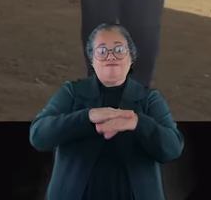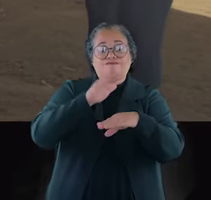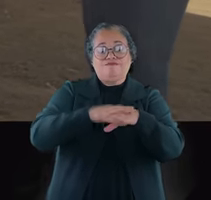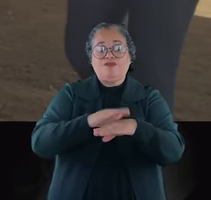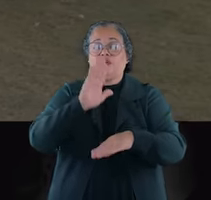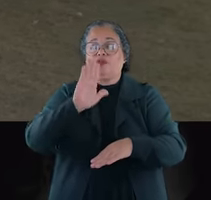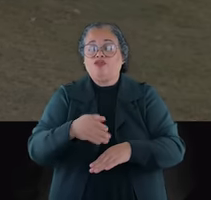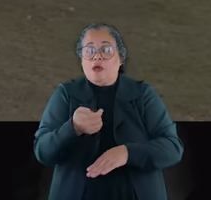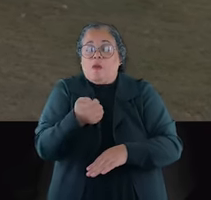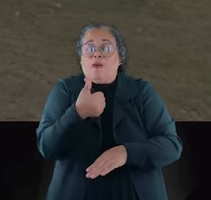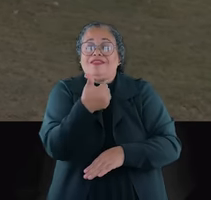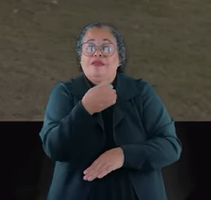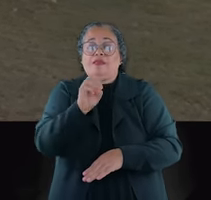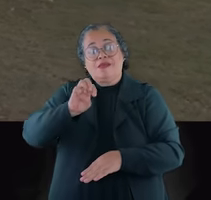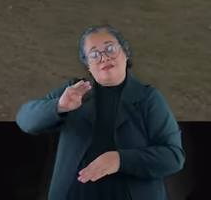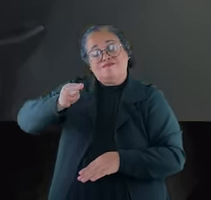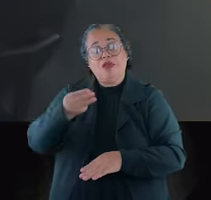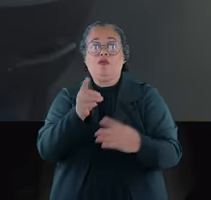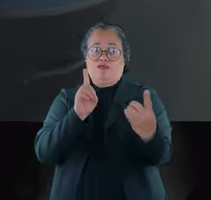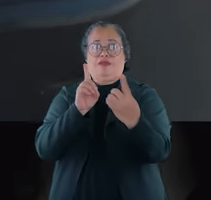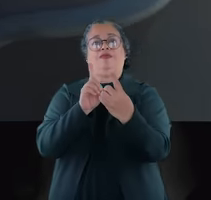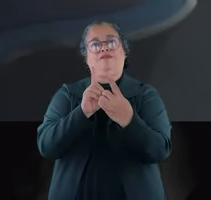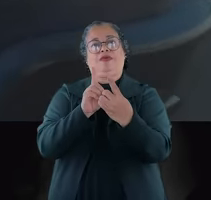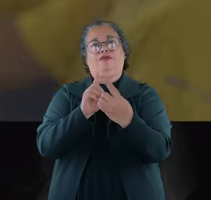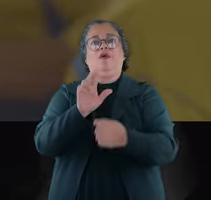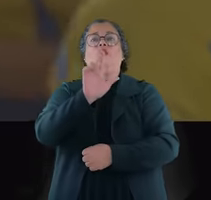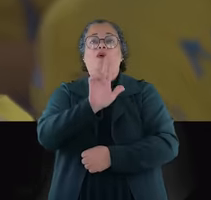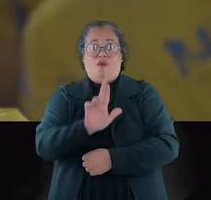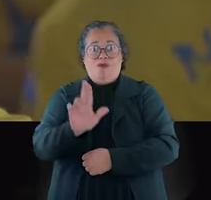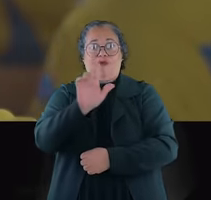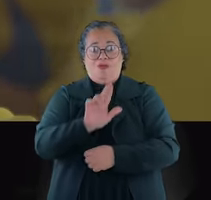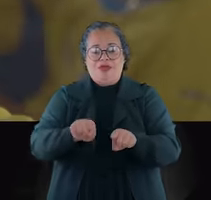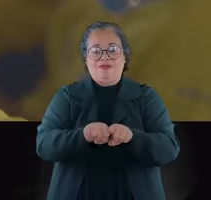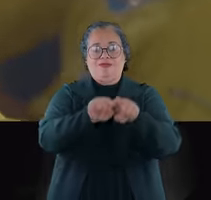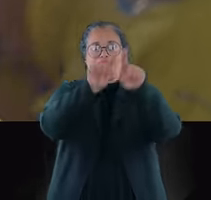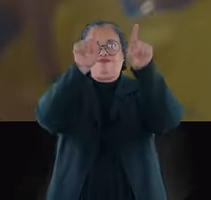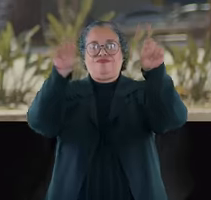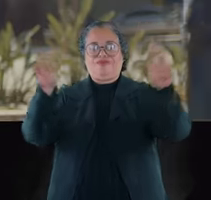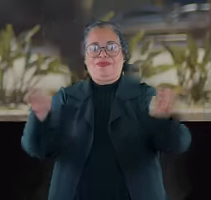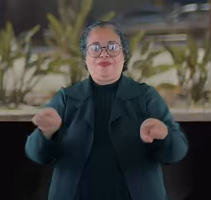já realizamos quase 10 milhões de atendimentos sociais. Uberlândia tem um coração